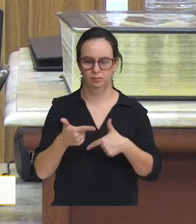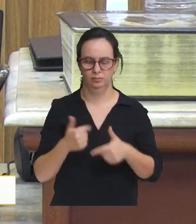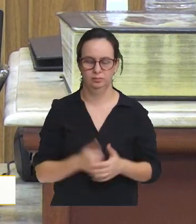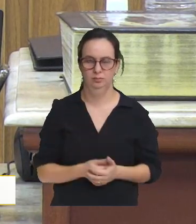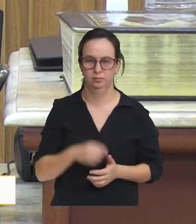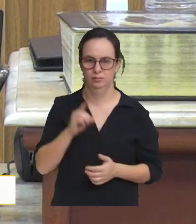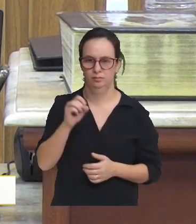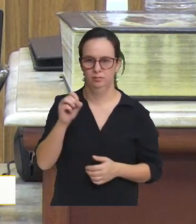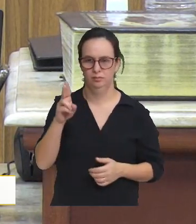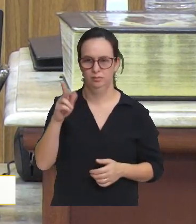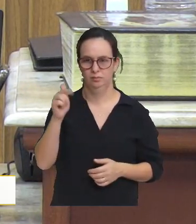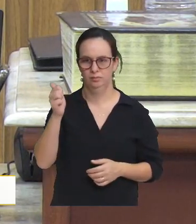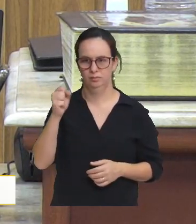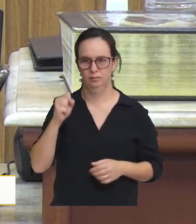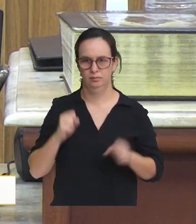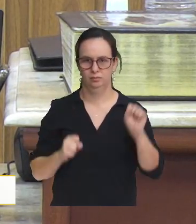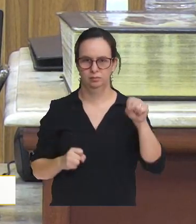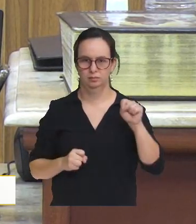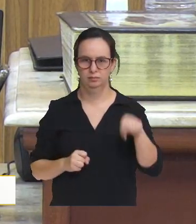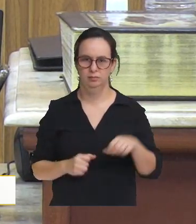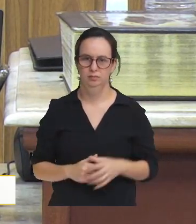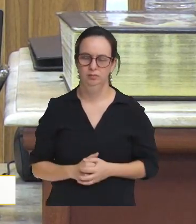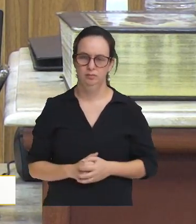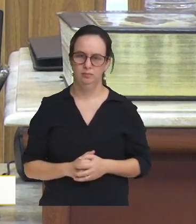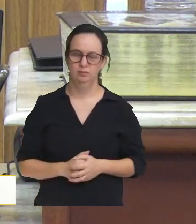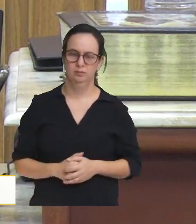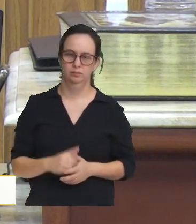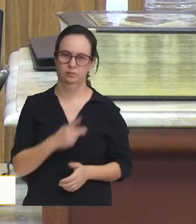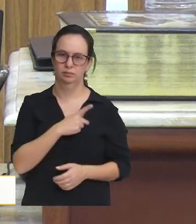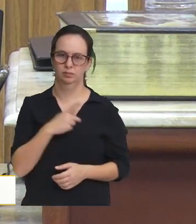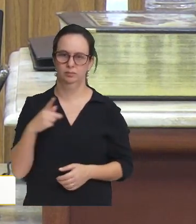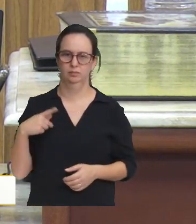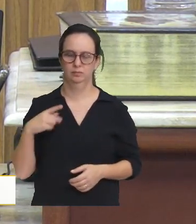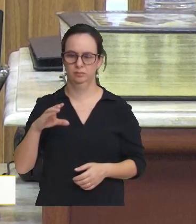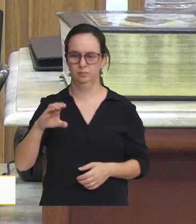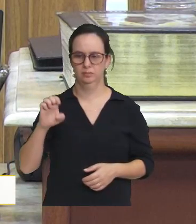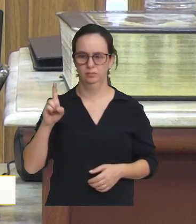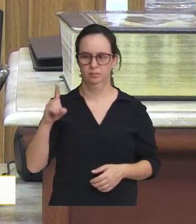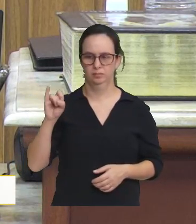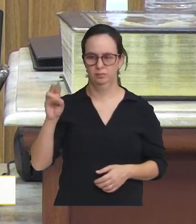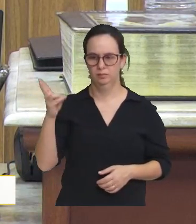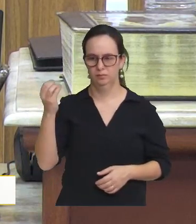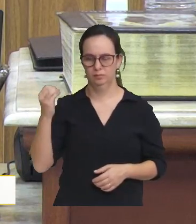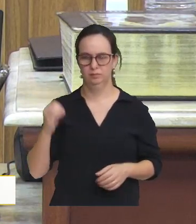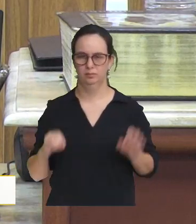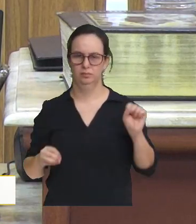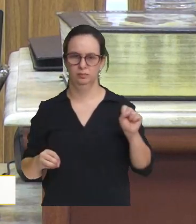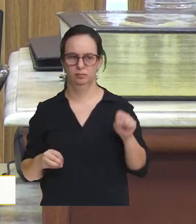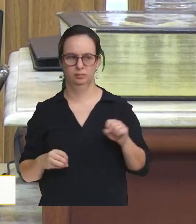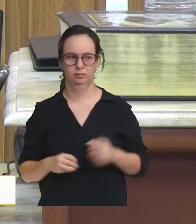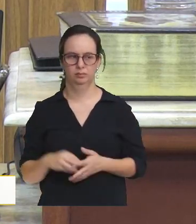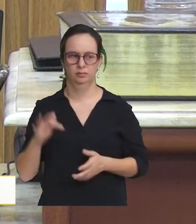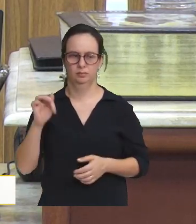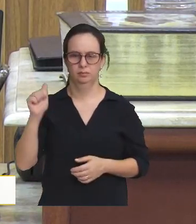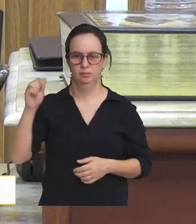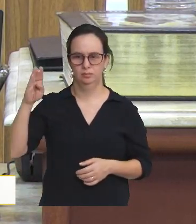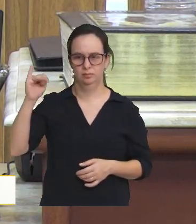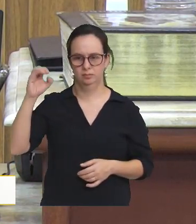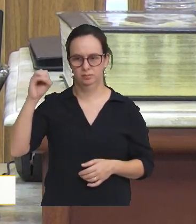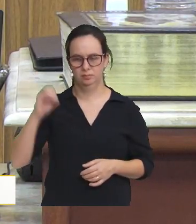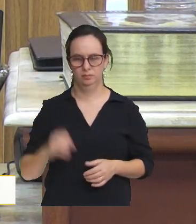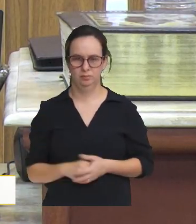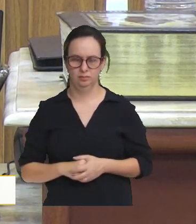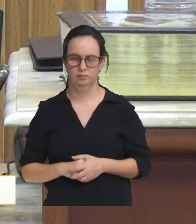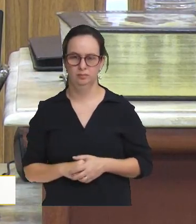Douglas Azevedo? Douglas Azevedo vota sim. Edson de Souza? Pastor Edinho vota sim. Fábio Alex Nunes? Fabinho Alerta